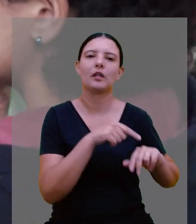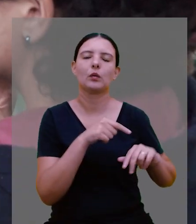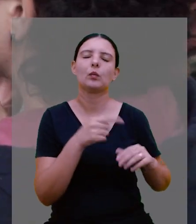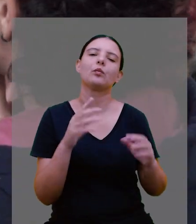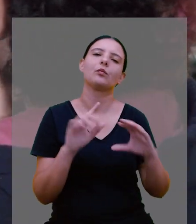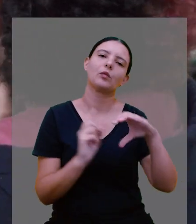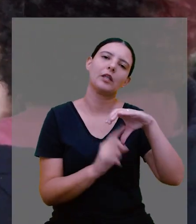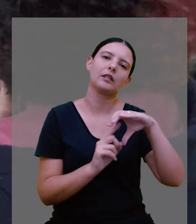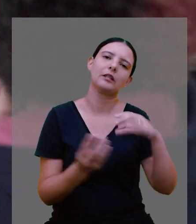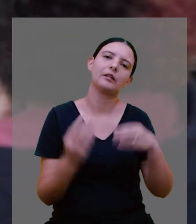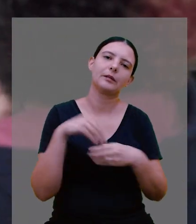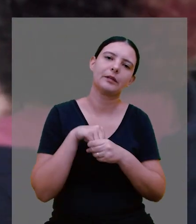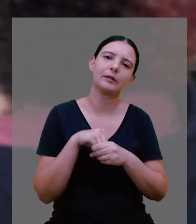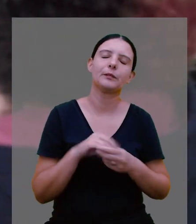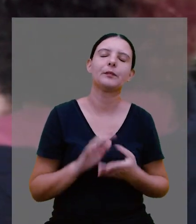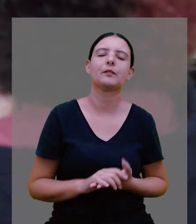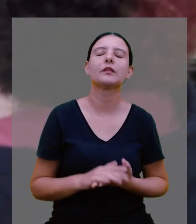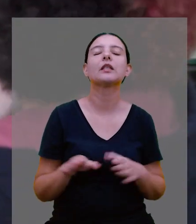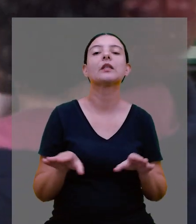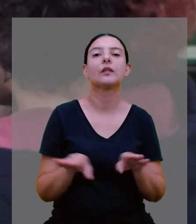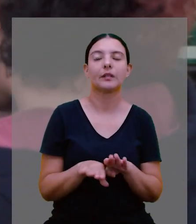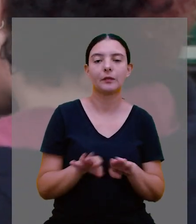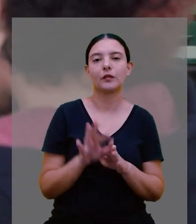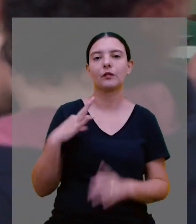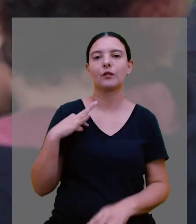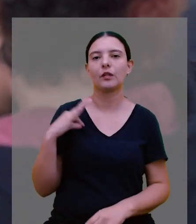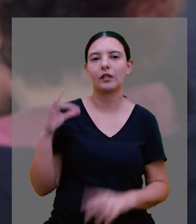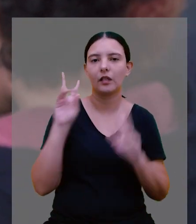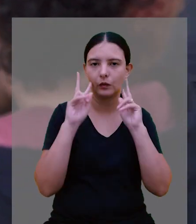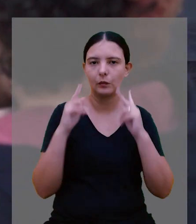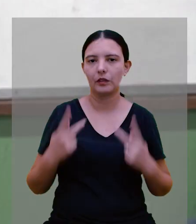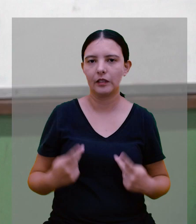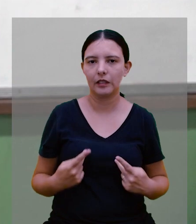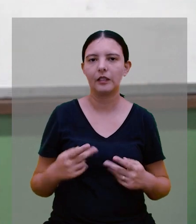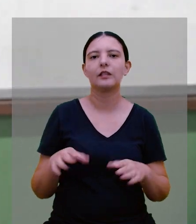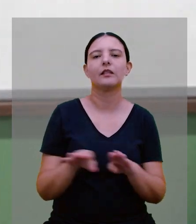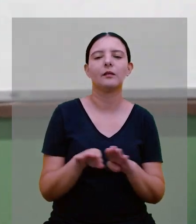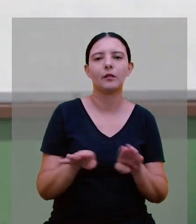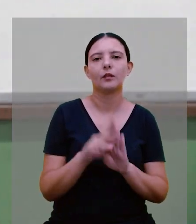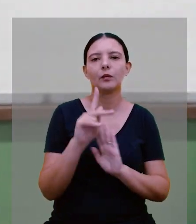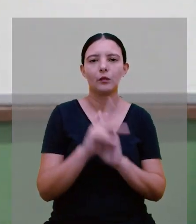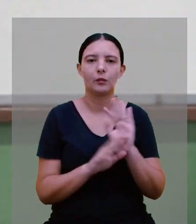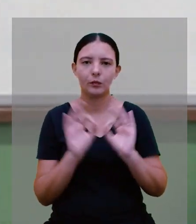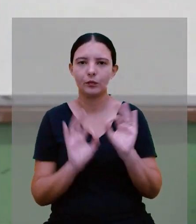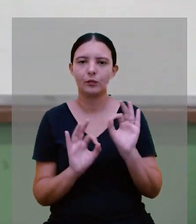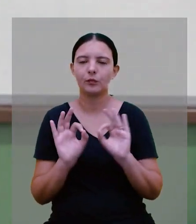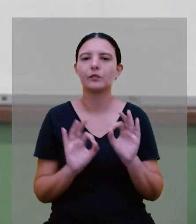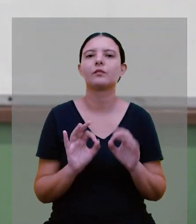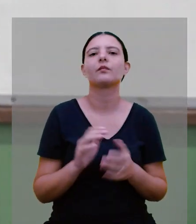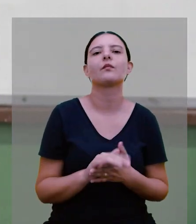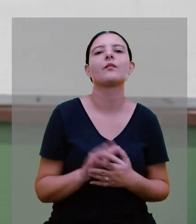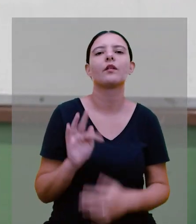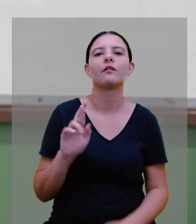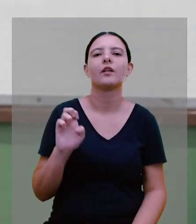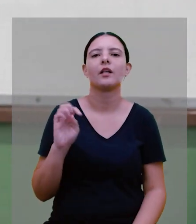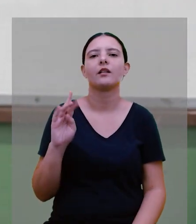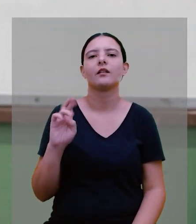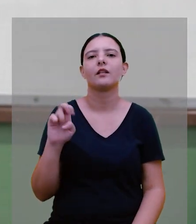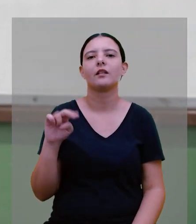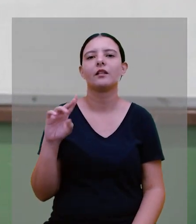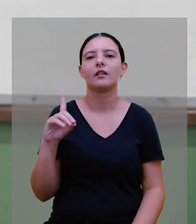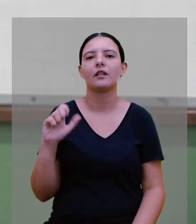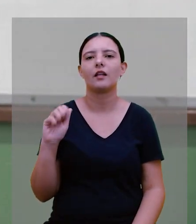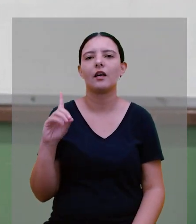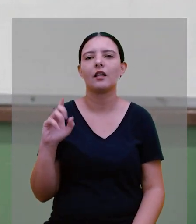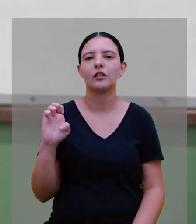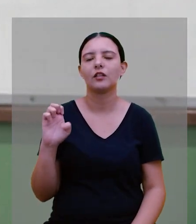consultório. Eu também sou voluntária humanitária de um projeto que chama Fraternidade Sem Fronteiras, que